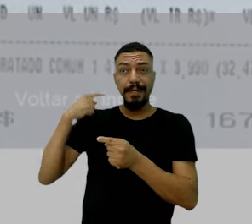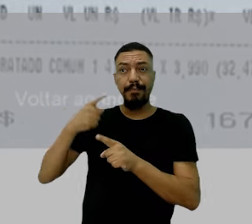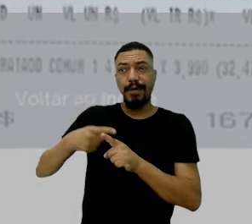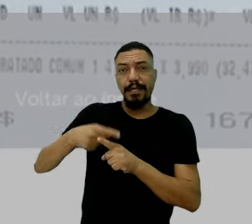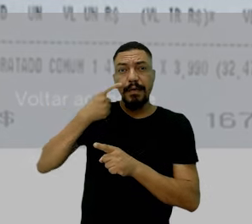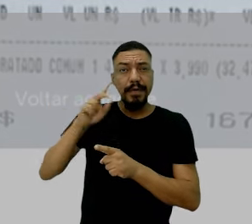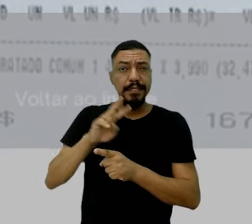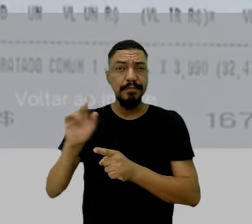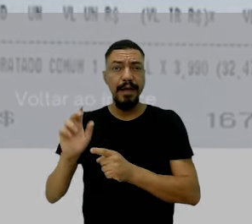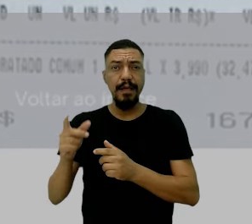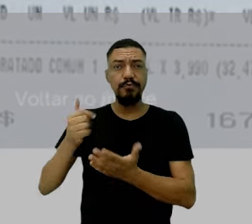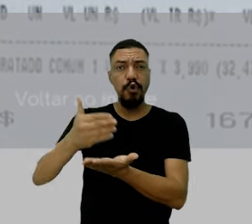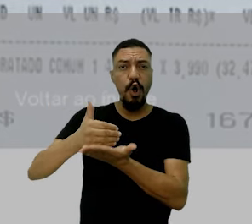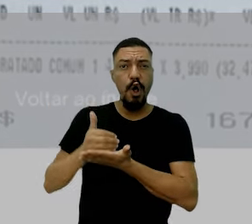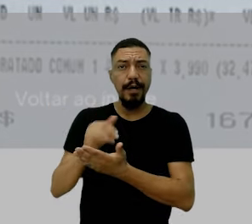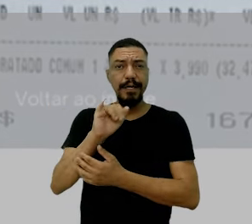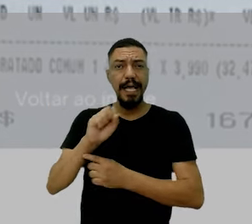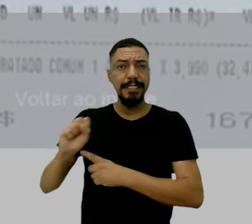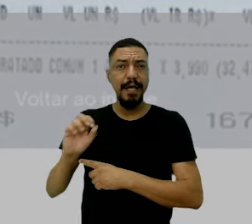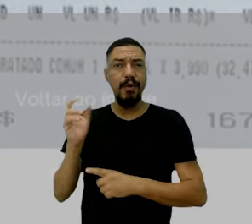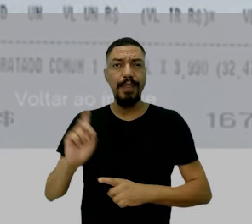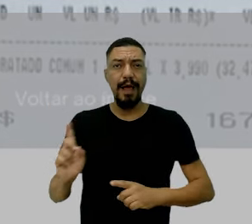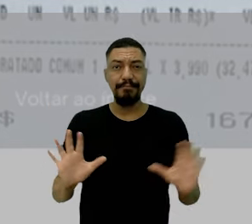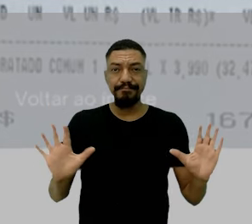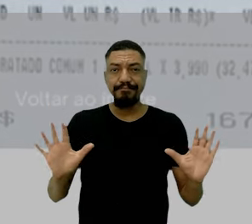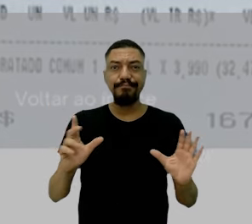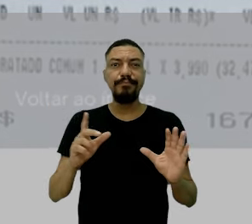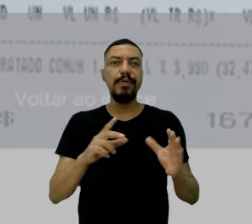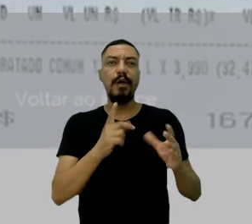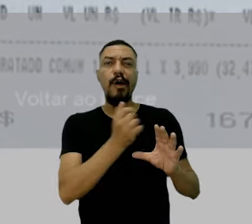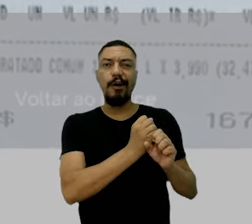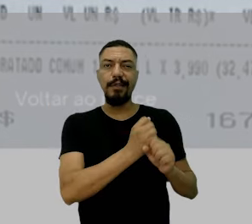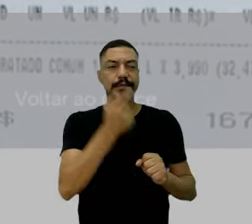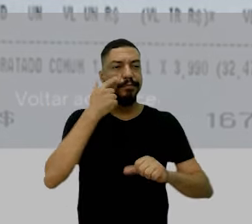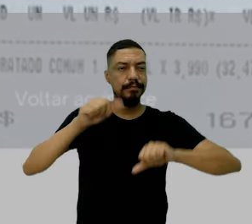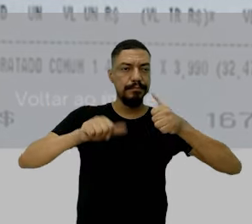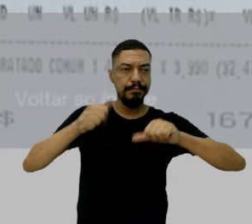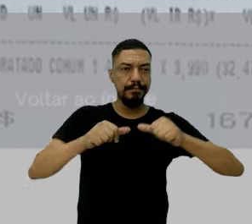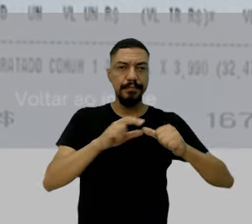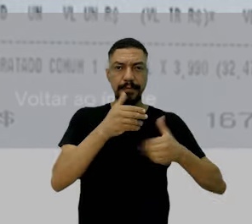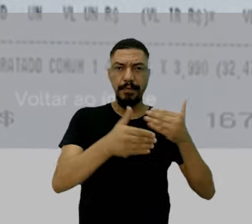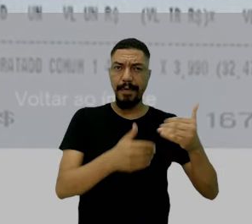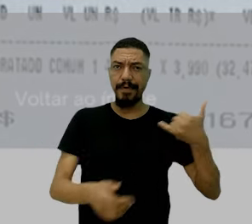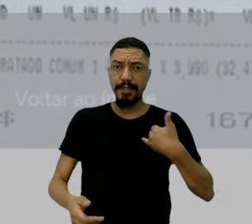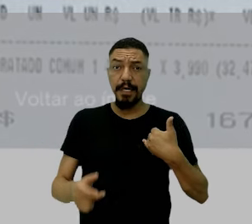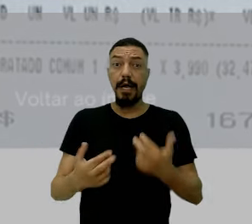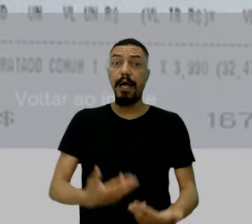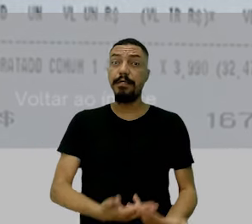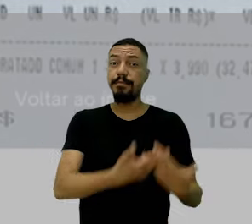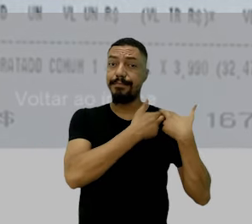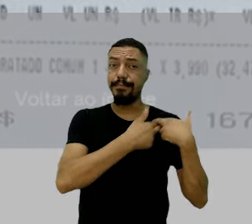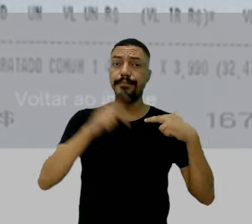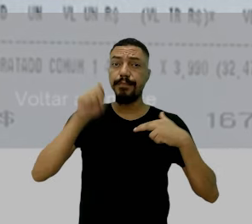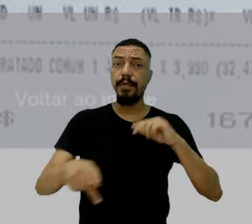passada, porque precisa ver se vai ou não ter recolhimento de ISS. Aí o meu contador está vendo isso. Mas, assim, a